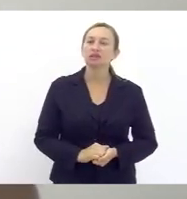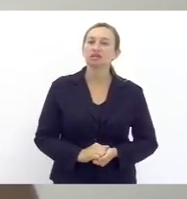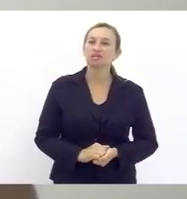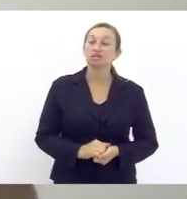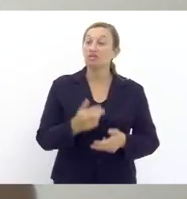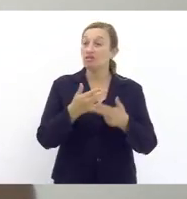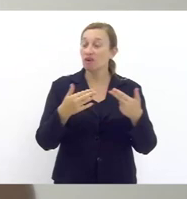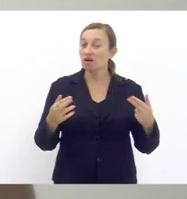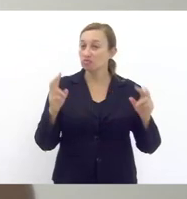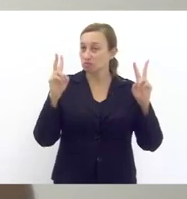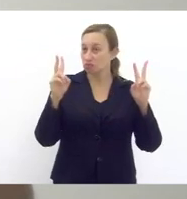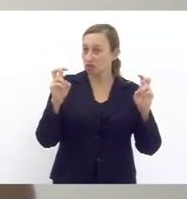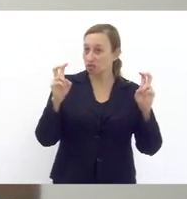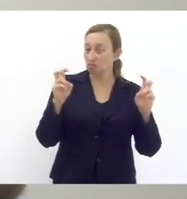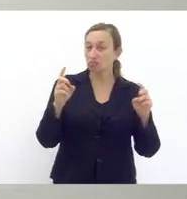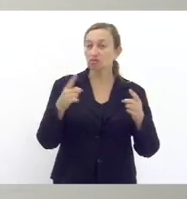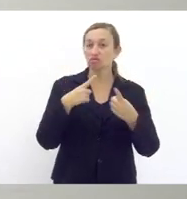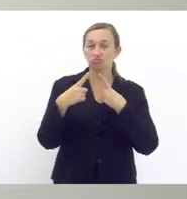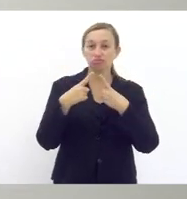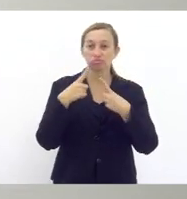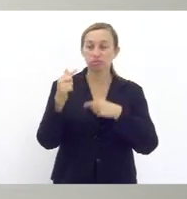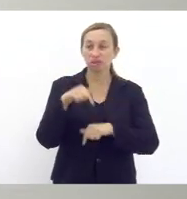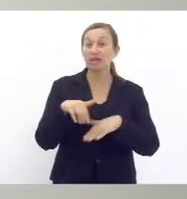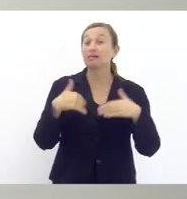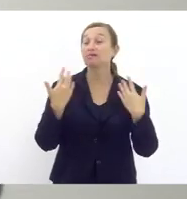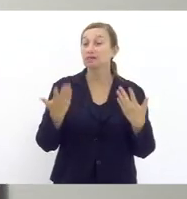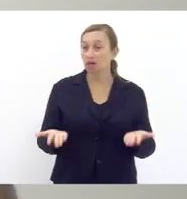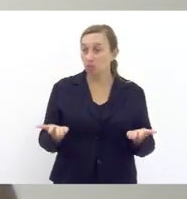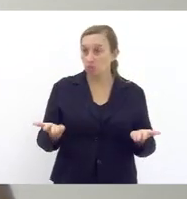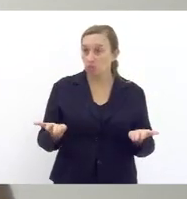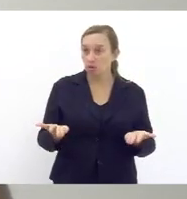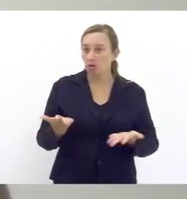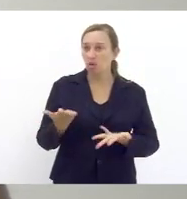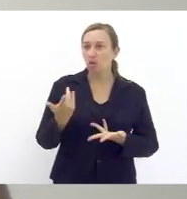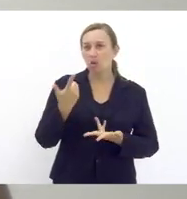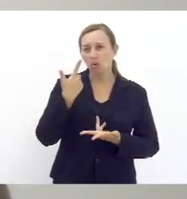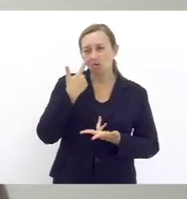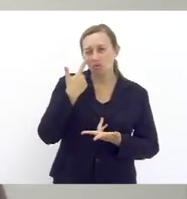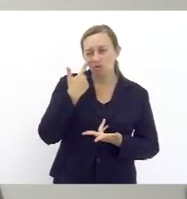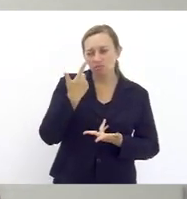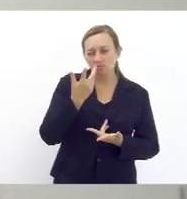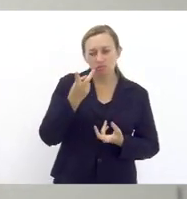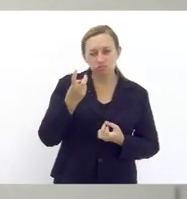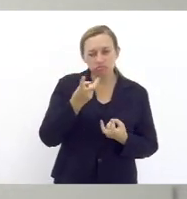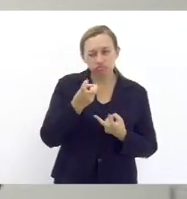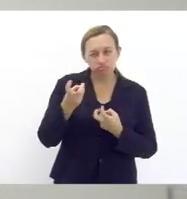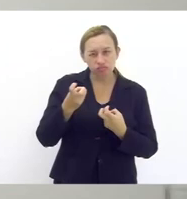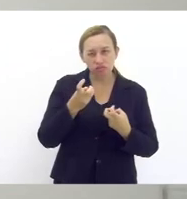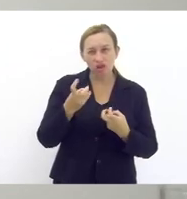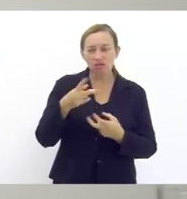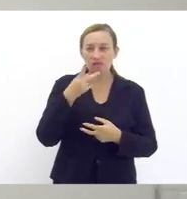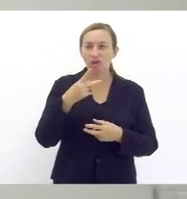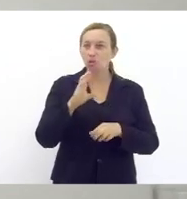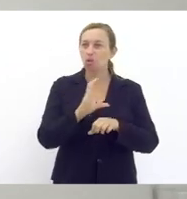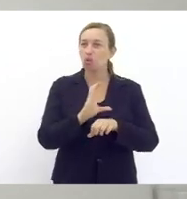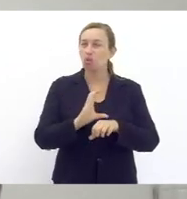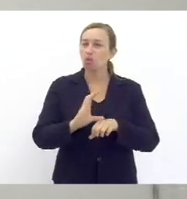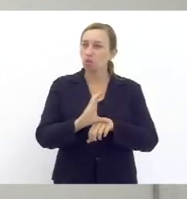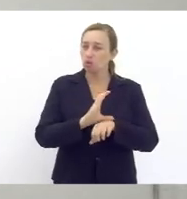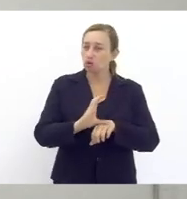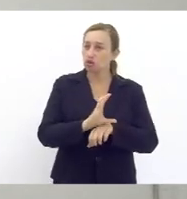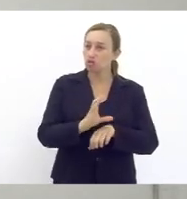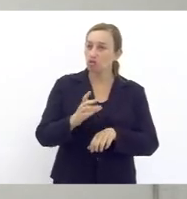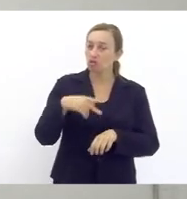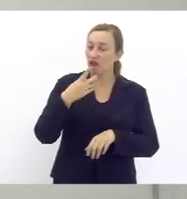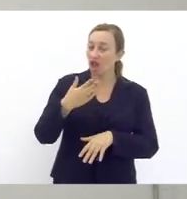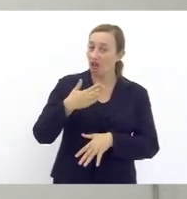vários assuntos quando dialogados aqui então vou tentar falar um pouco constituição eu vou falar como eu